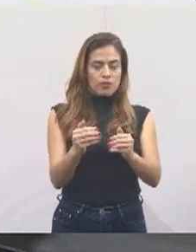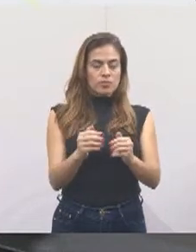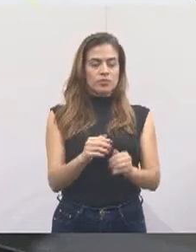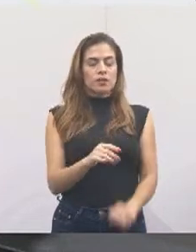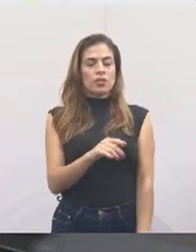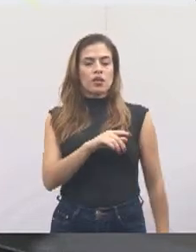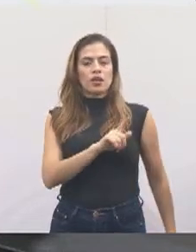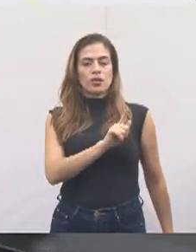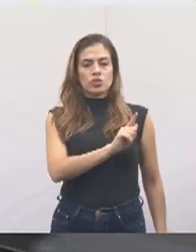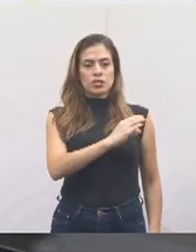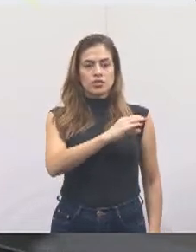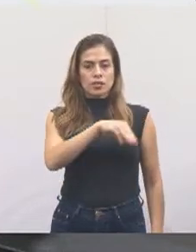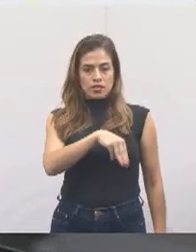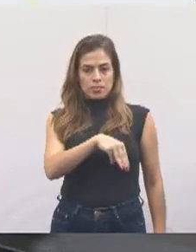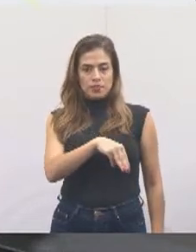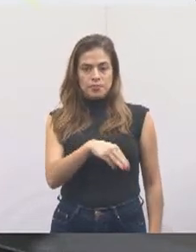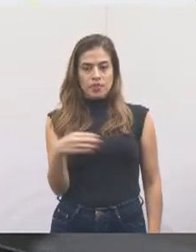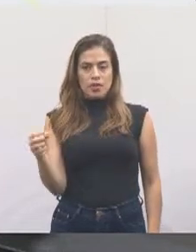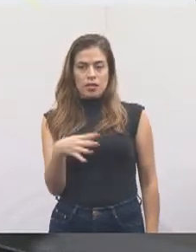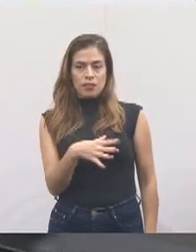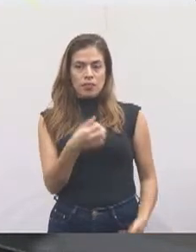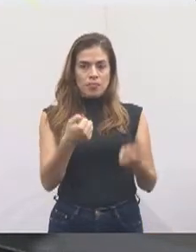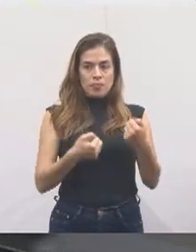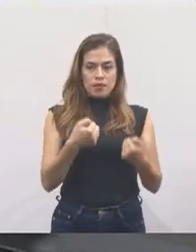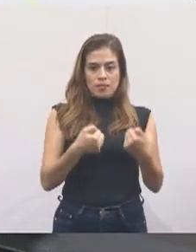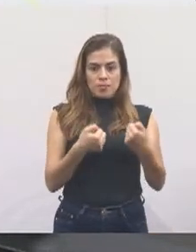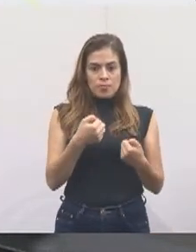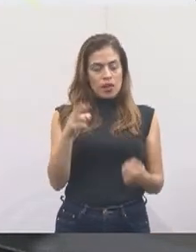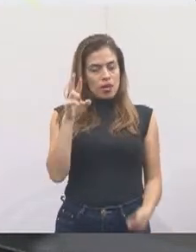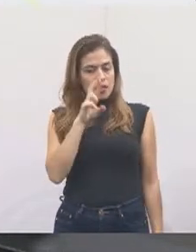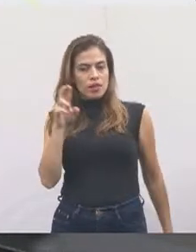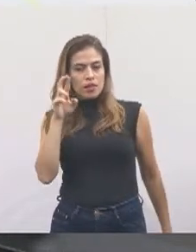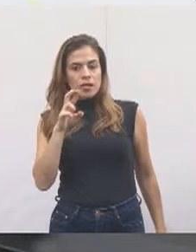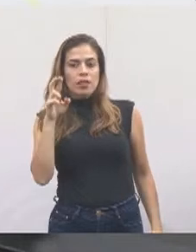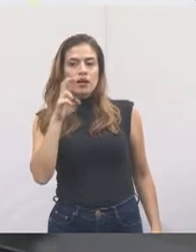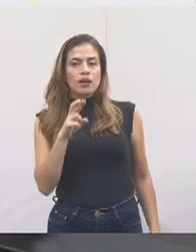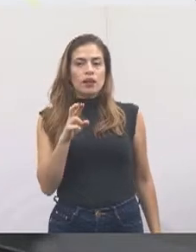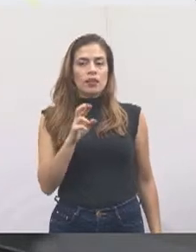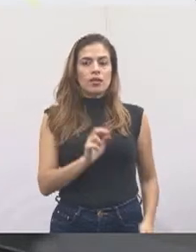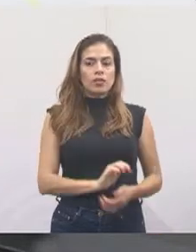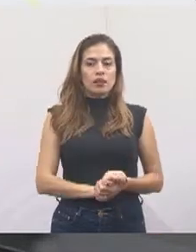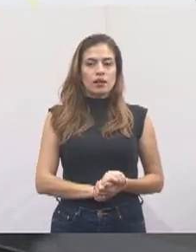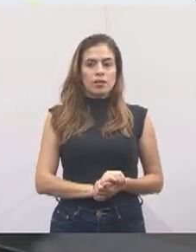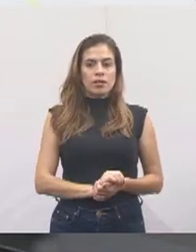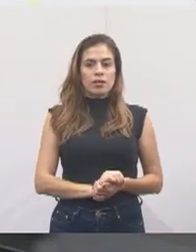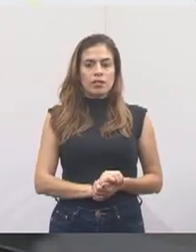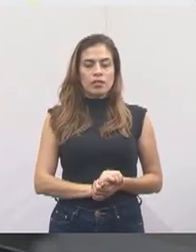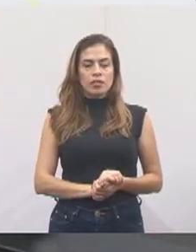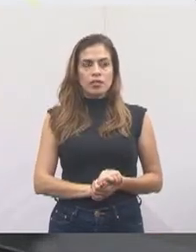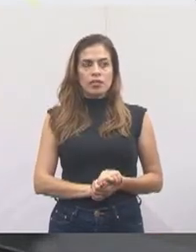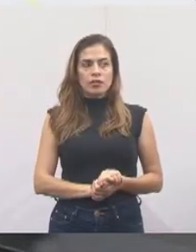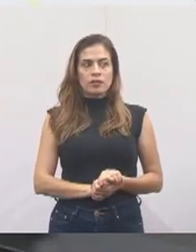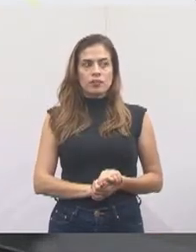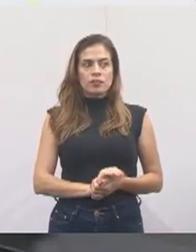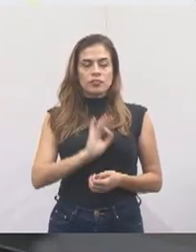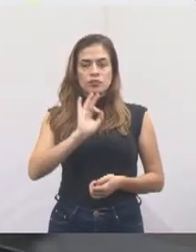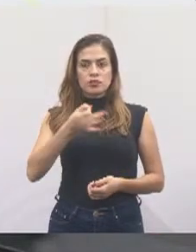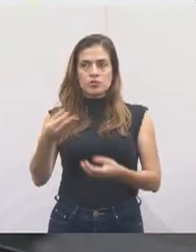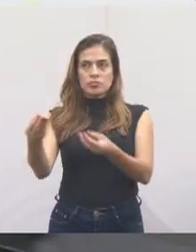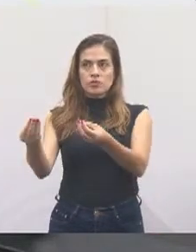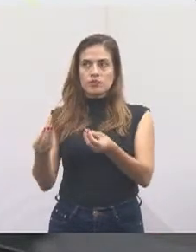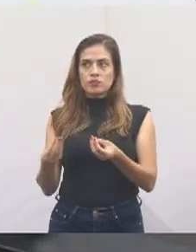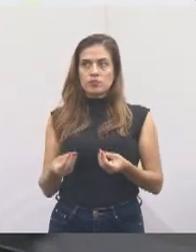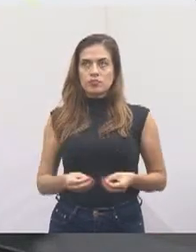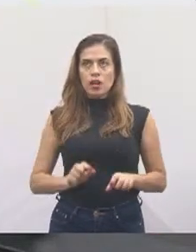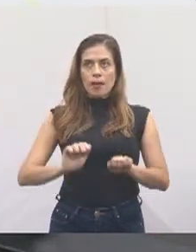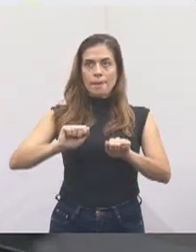municipal renovação da frota para uso de Patrulhamento veículo de qu rodas que já foram entregues a